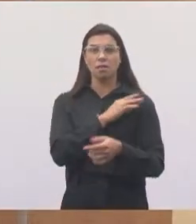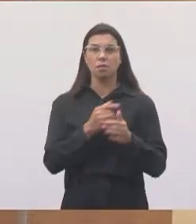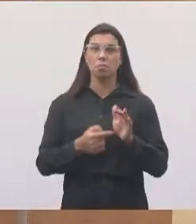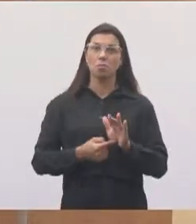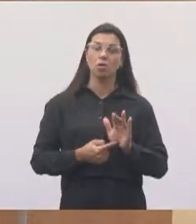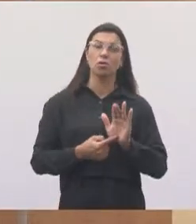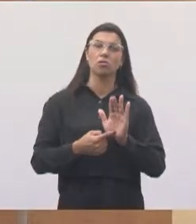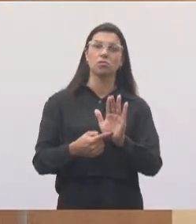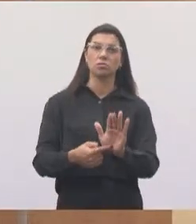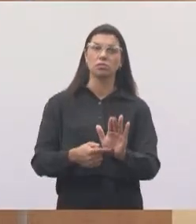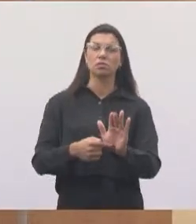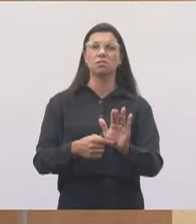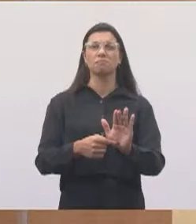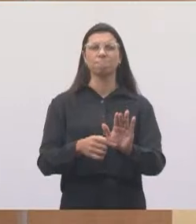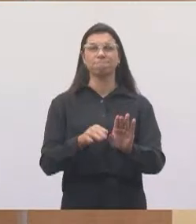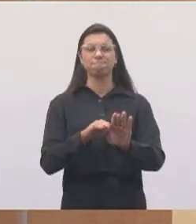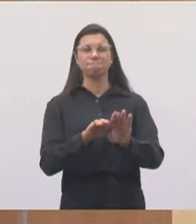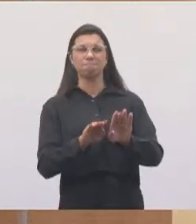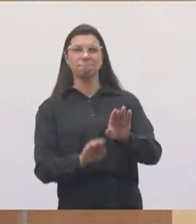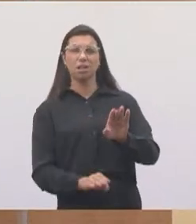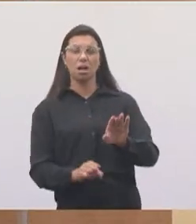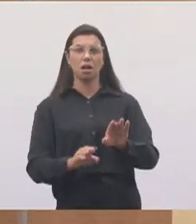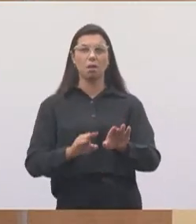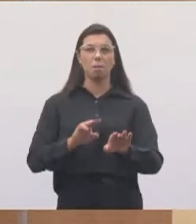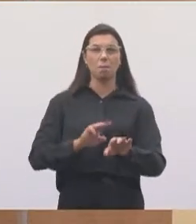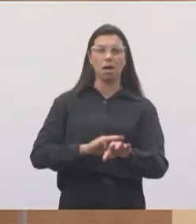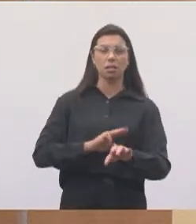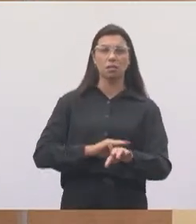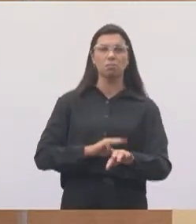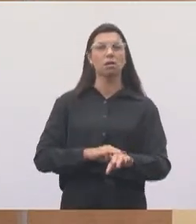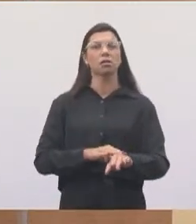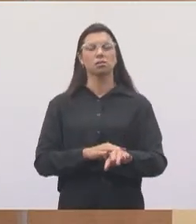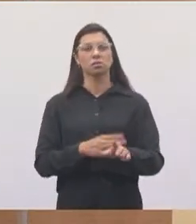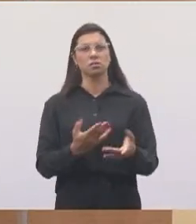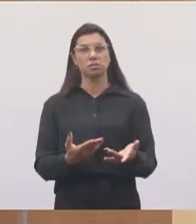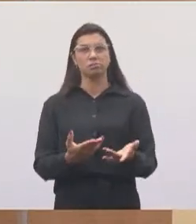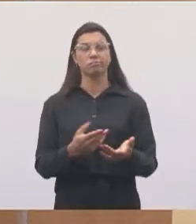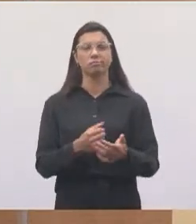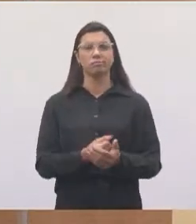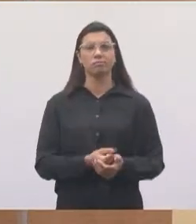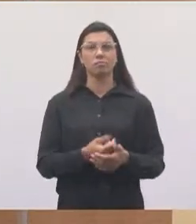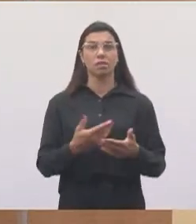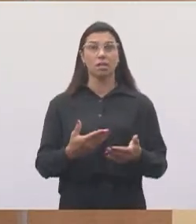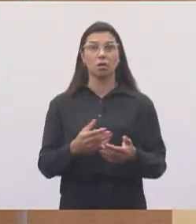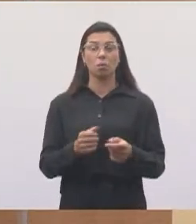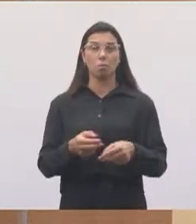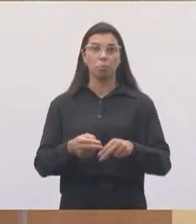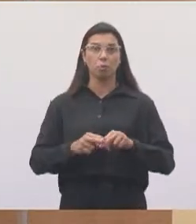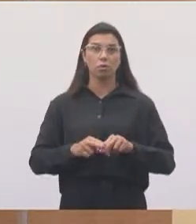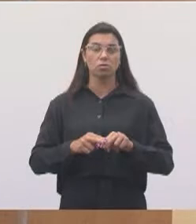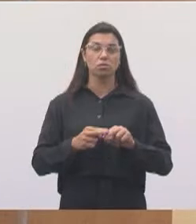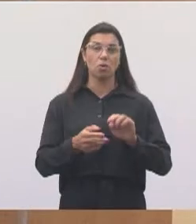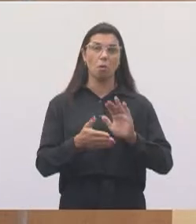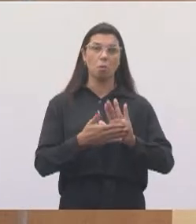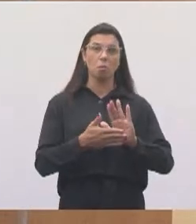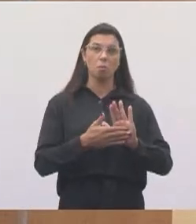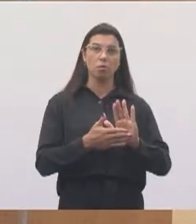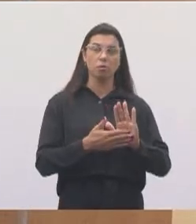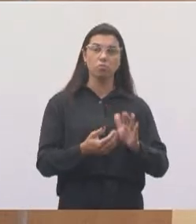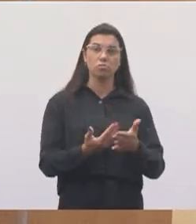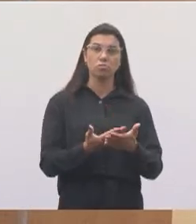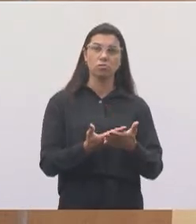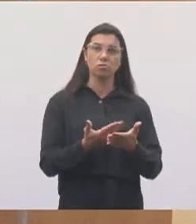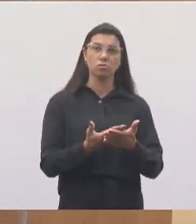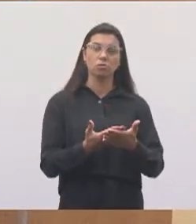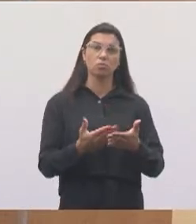menor que a reserva matemática do regime. Desta forma, foi proposto pelo estudo